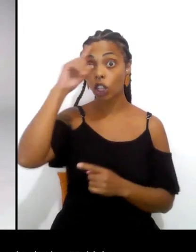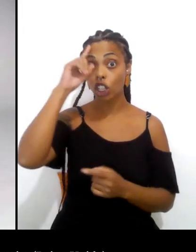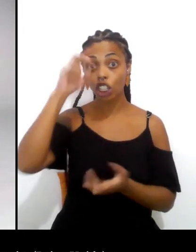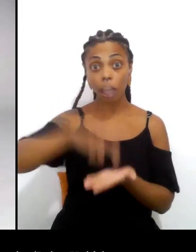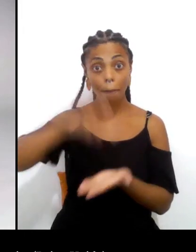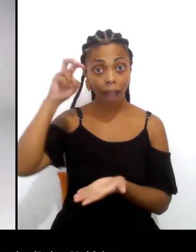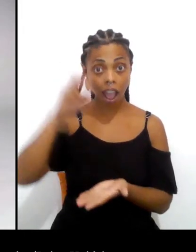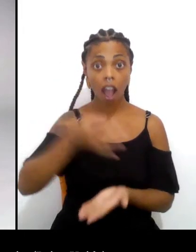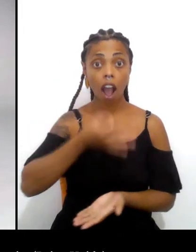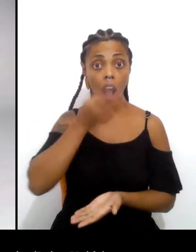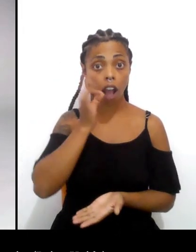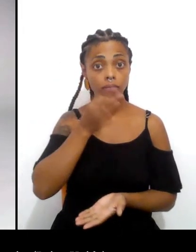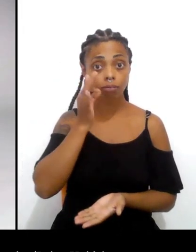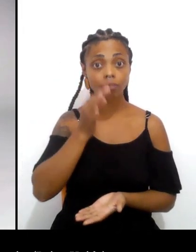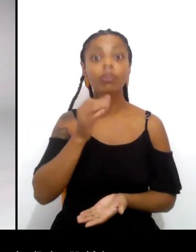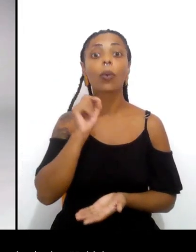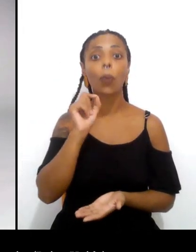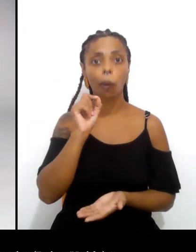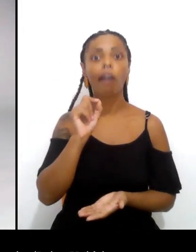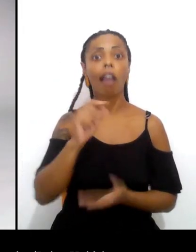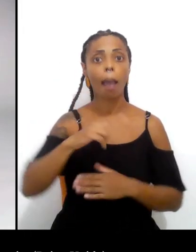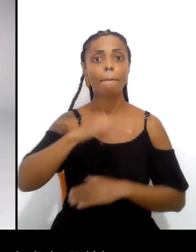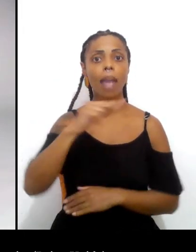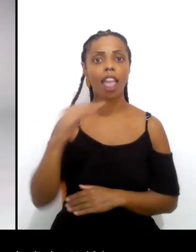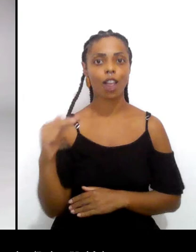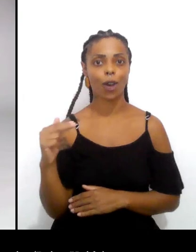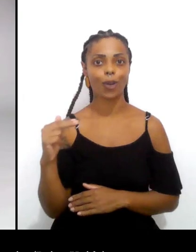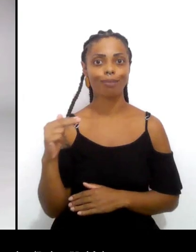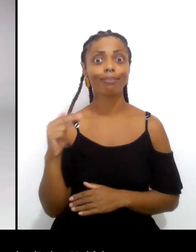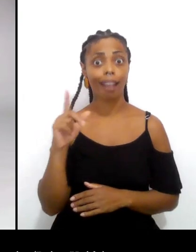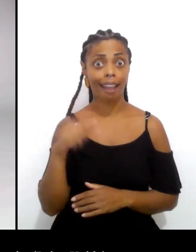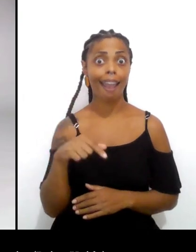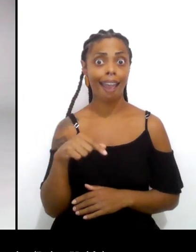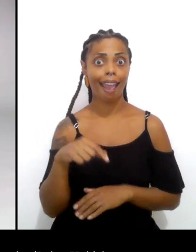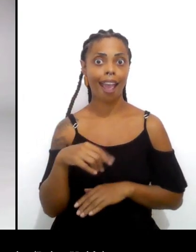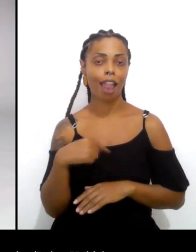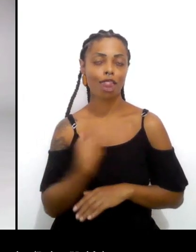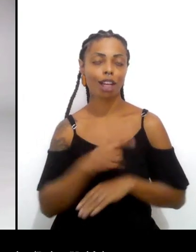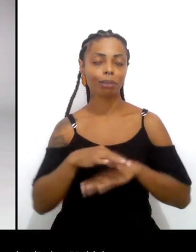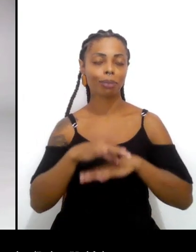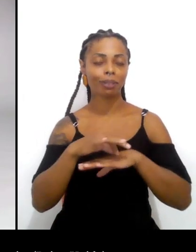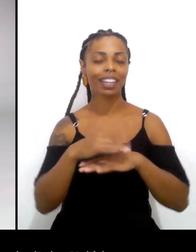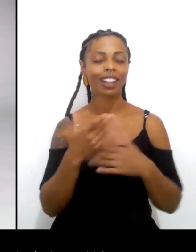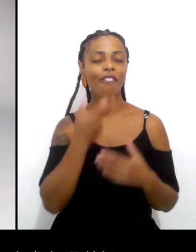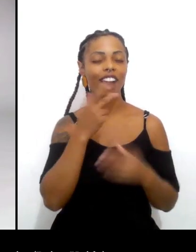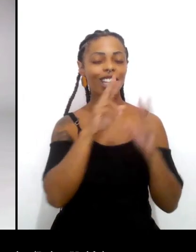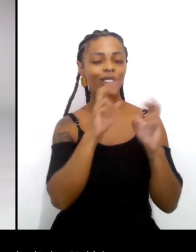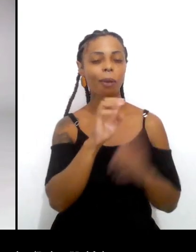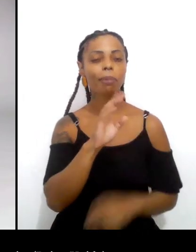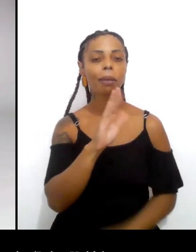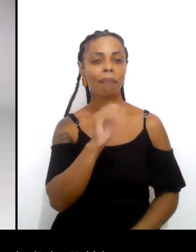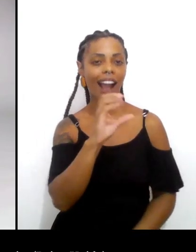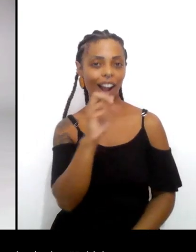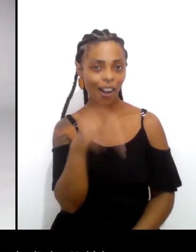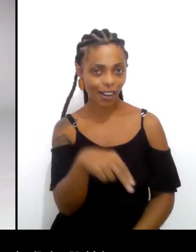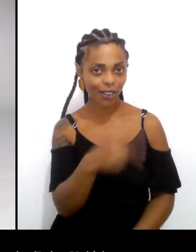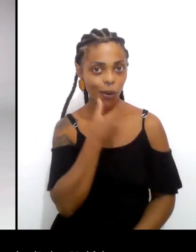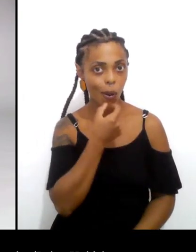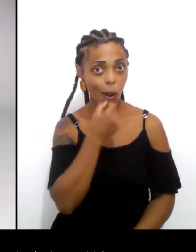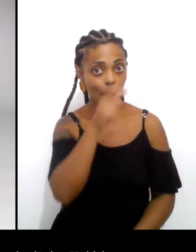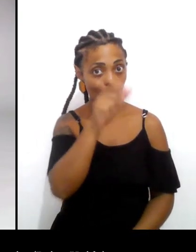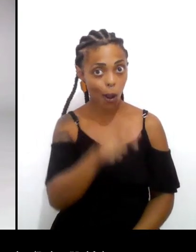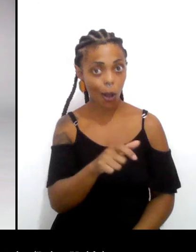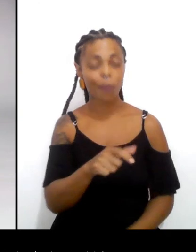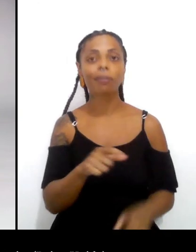como carne como proteína Eu queria Então começar falando um pouco sobre o bacon e vou falar